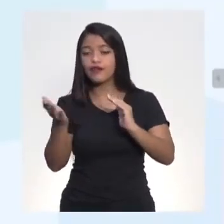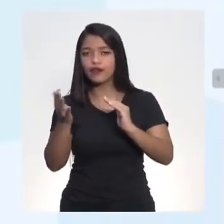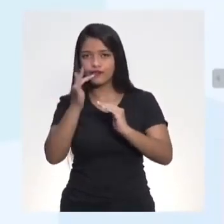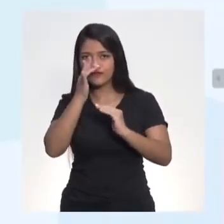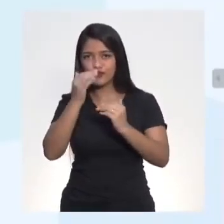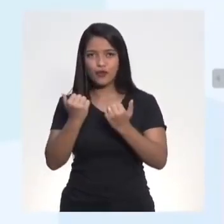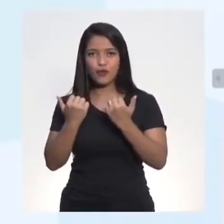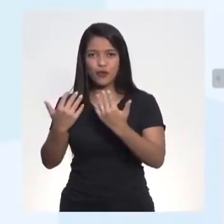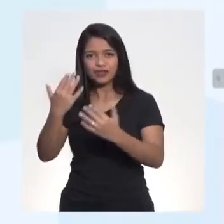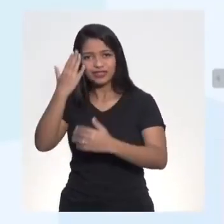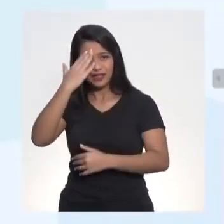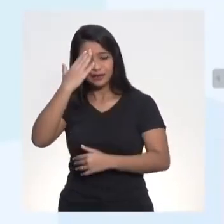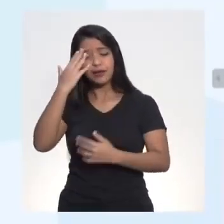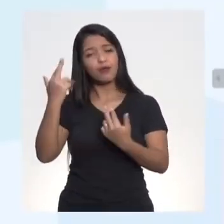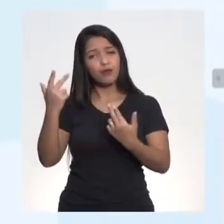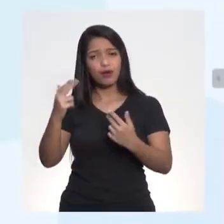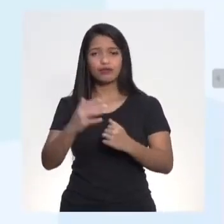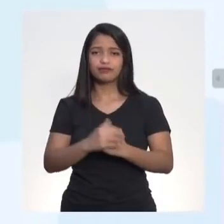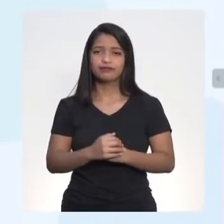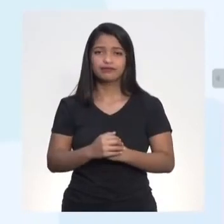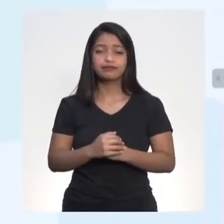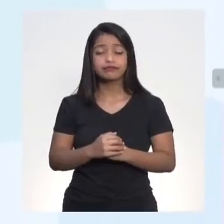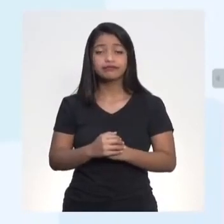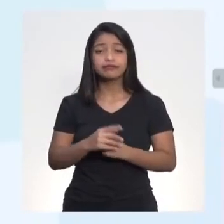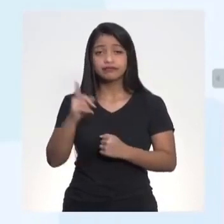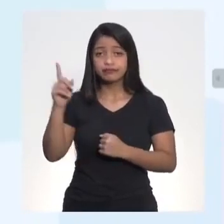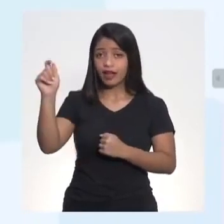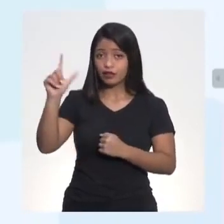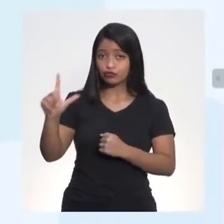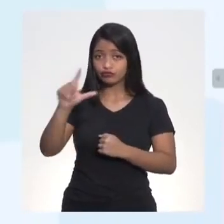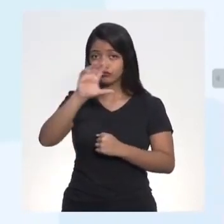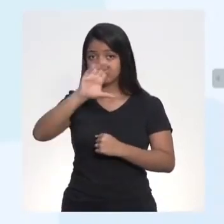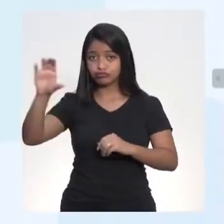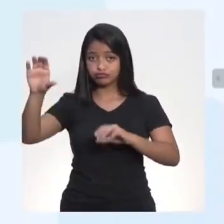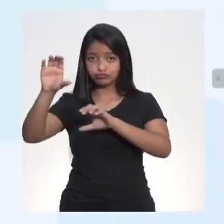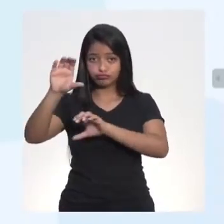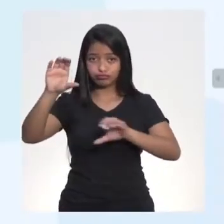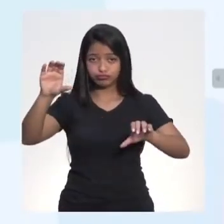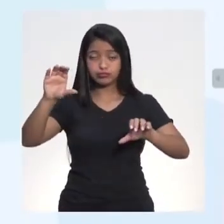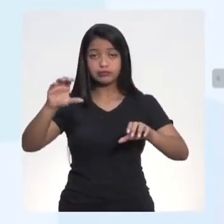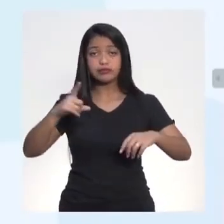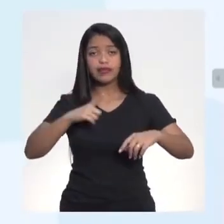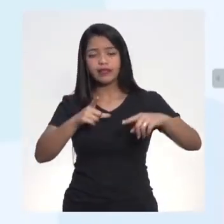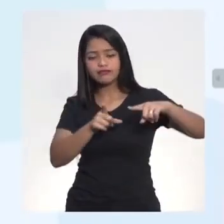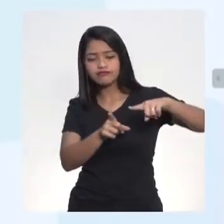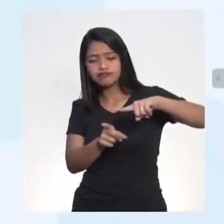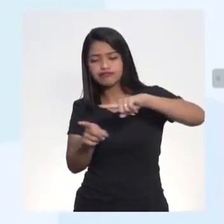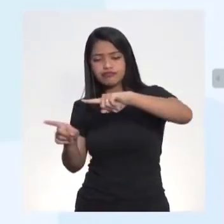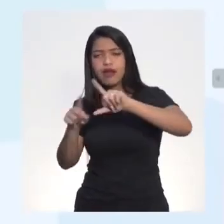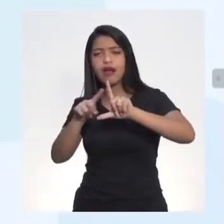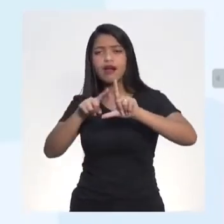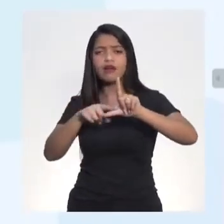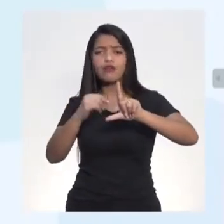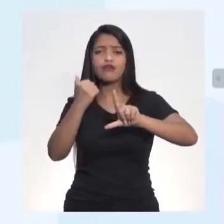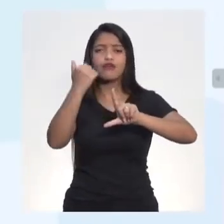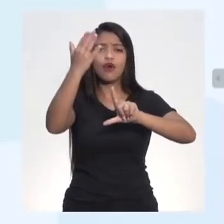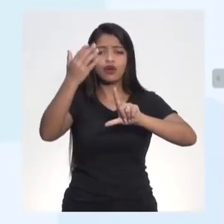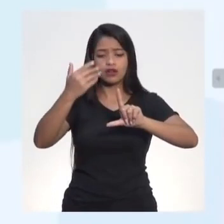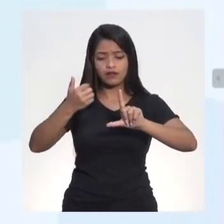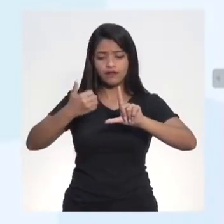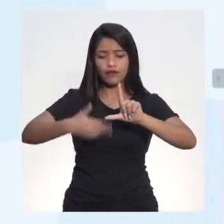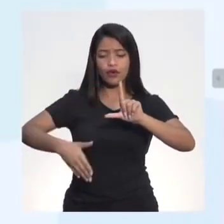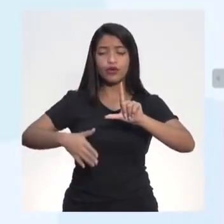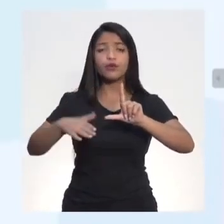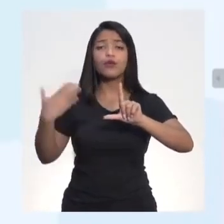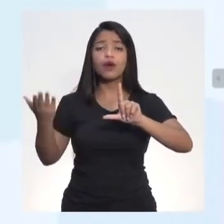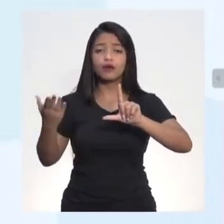aí são esses ângulos que estão para fora. Quais são os ângulos que estão para fora? Eu tenho o ângulo B, eu tenho o ângulo A, eu